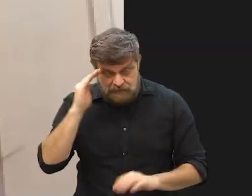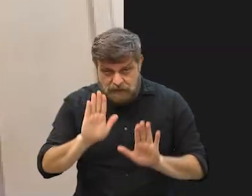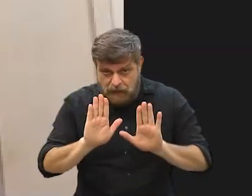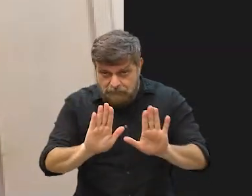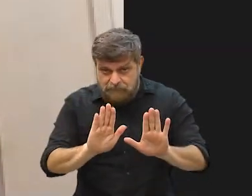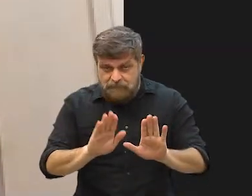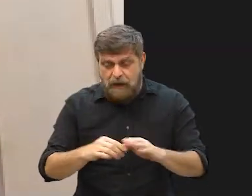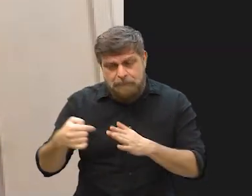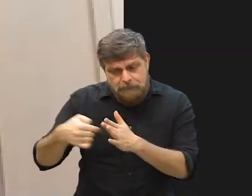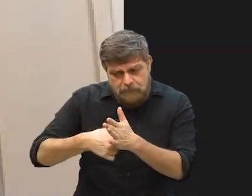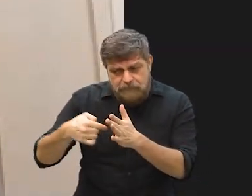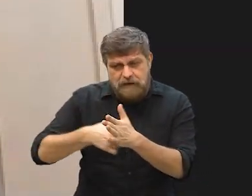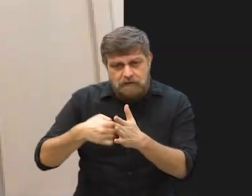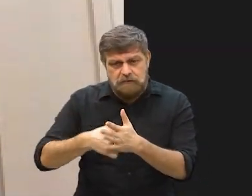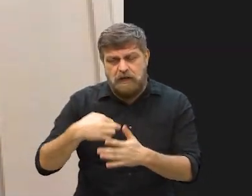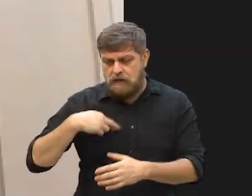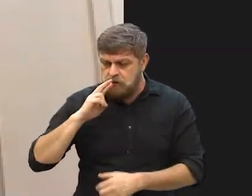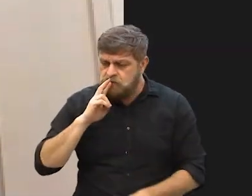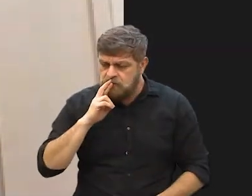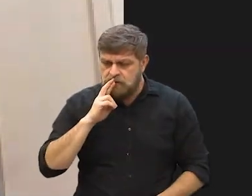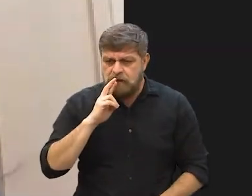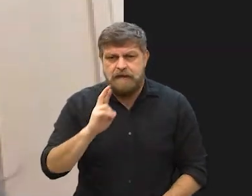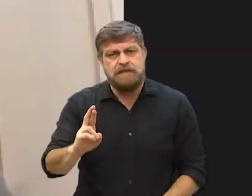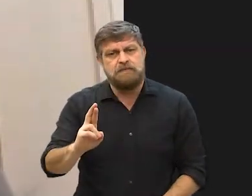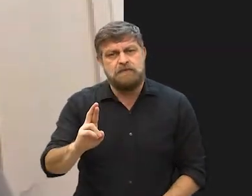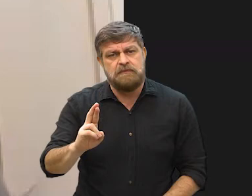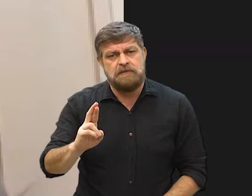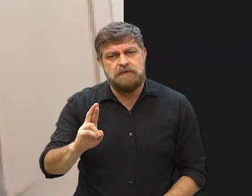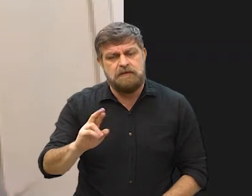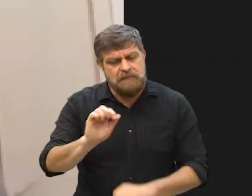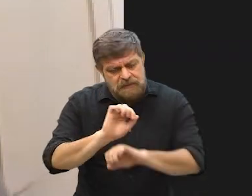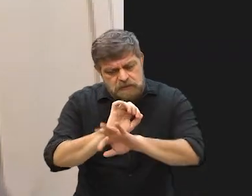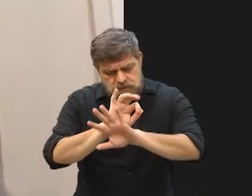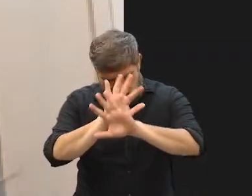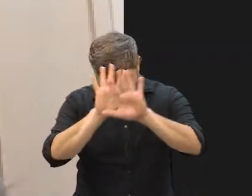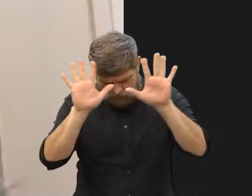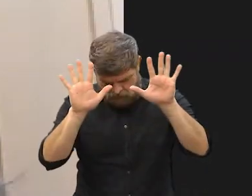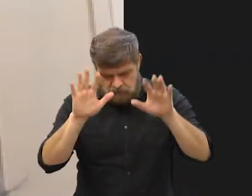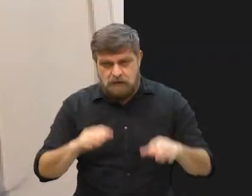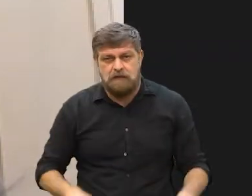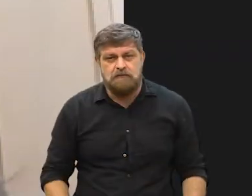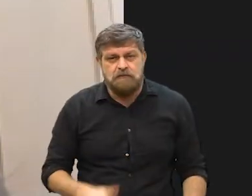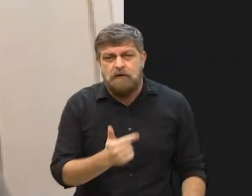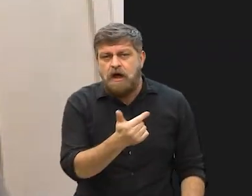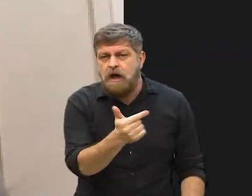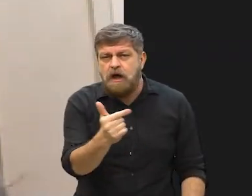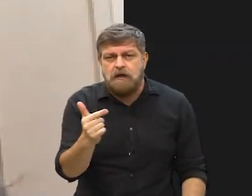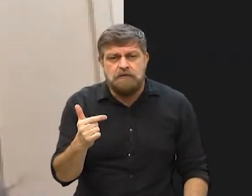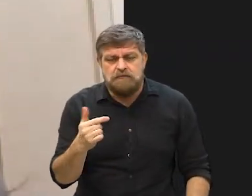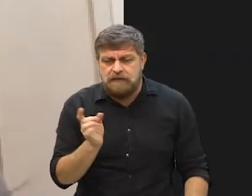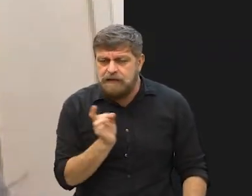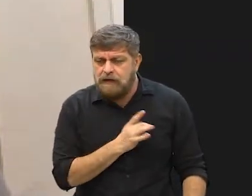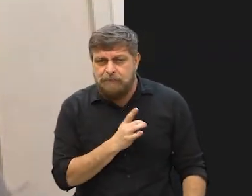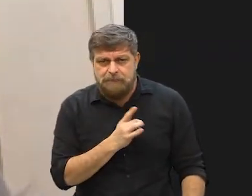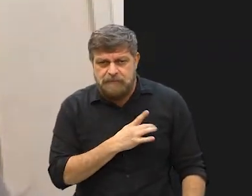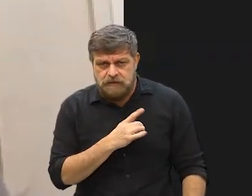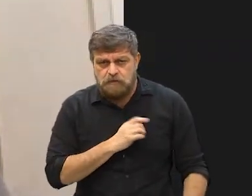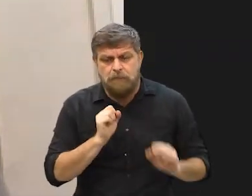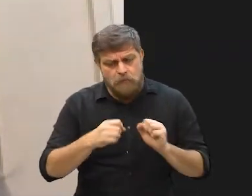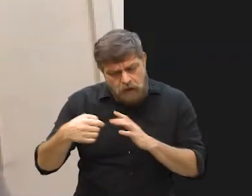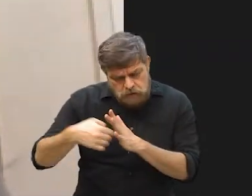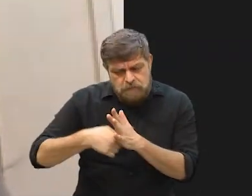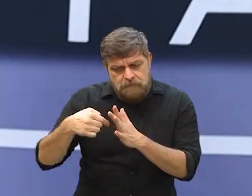sim, pode perguntar, eu estou aqui para esclarecer, para falar, não tenha medo, né, de